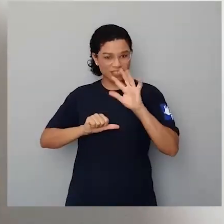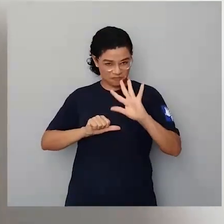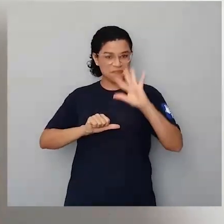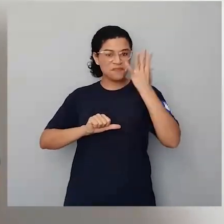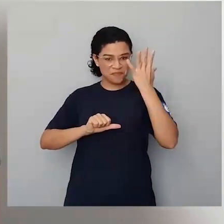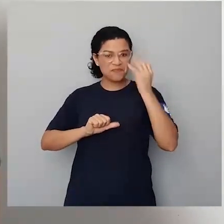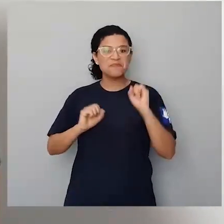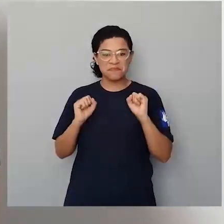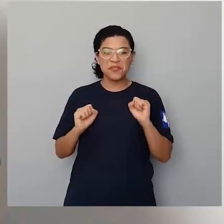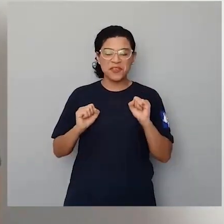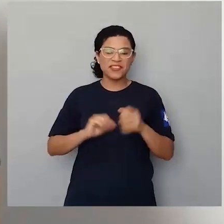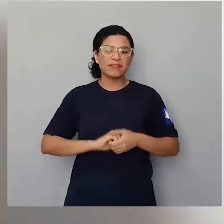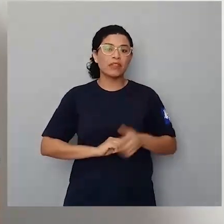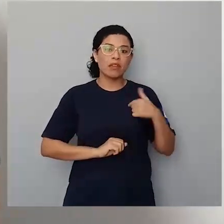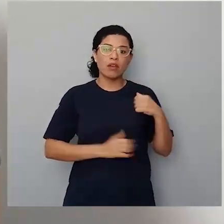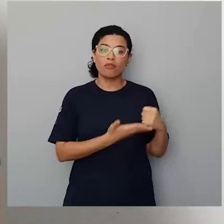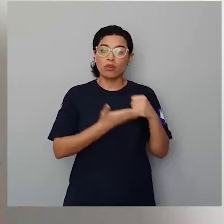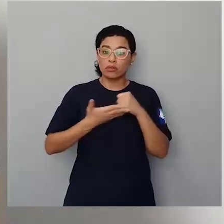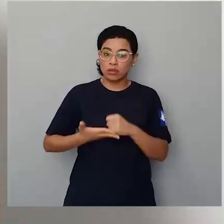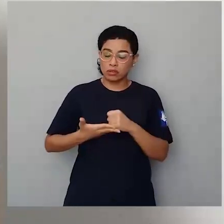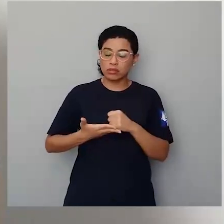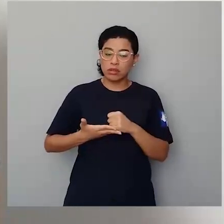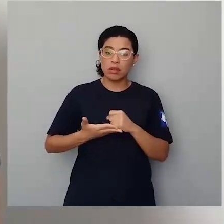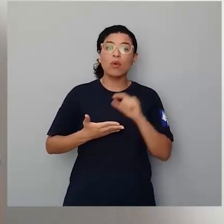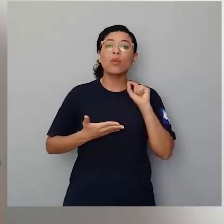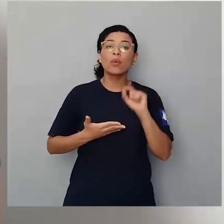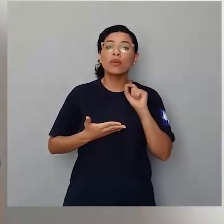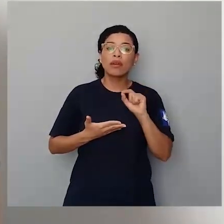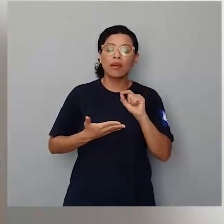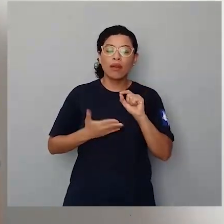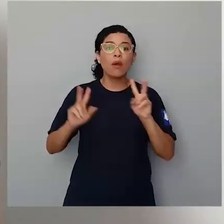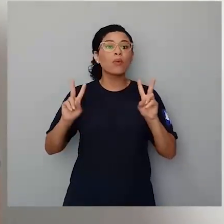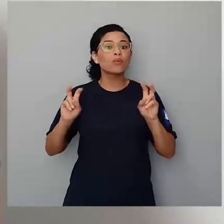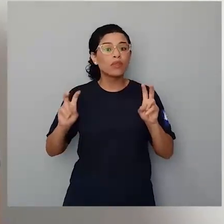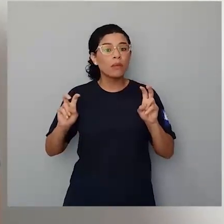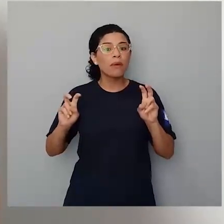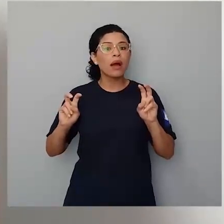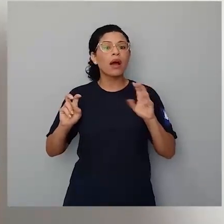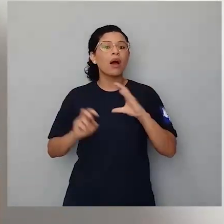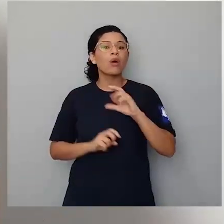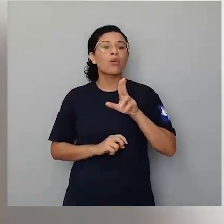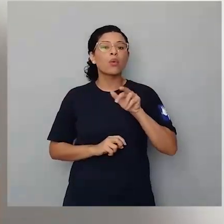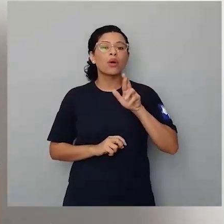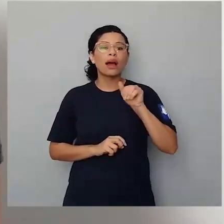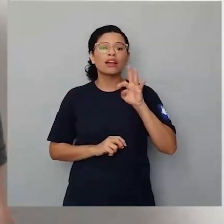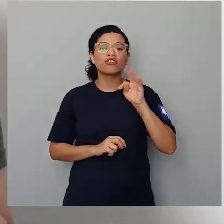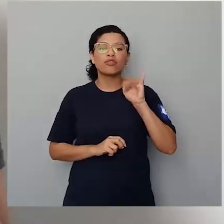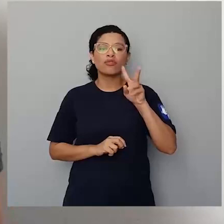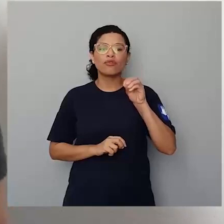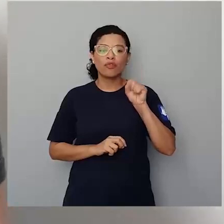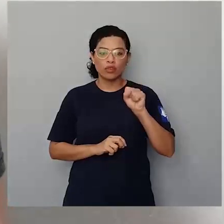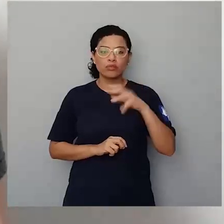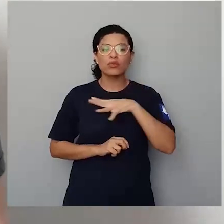transformação, eu vou trazer para vocês já uma ação chamada Curativos Urbanos.